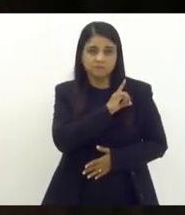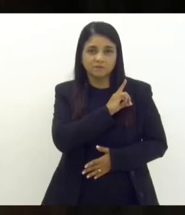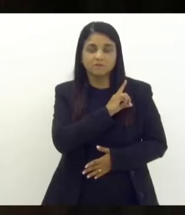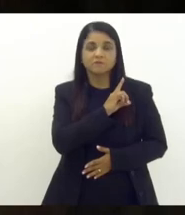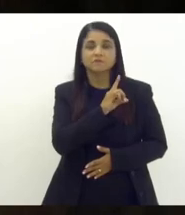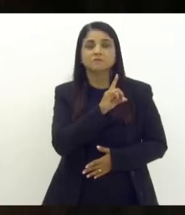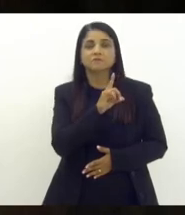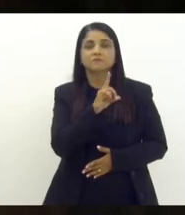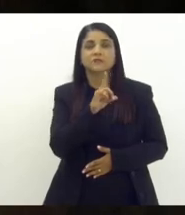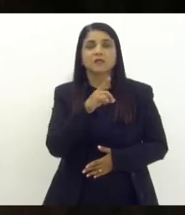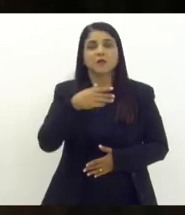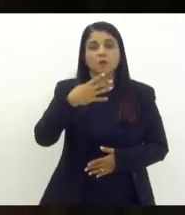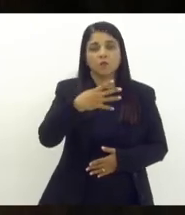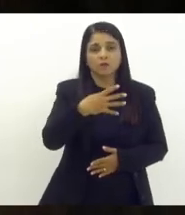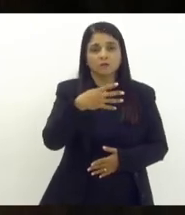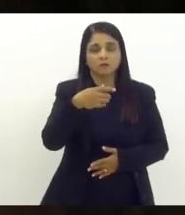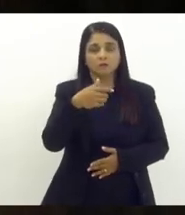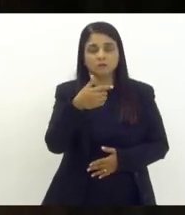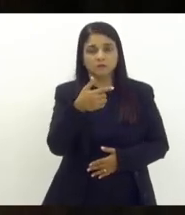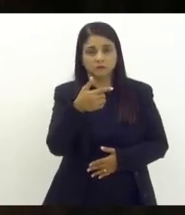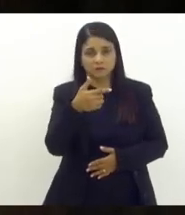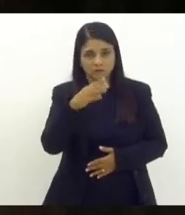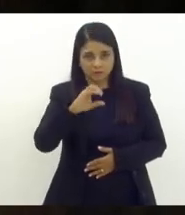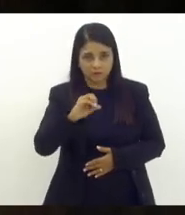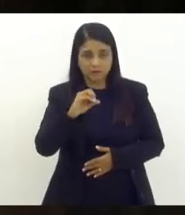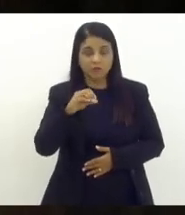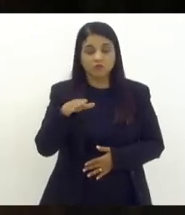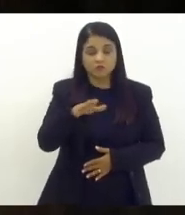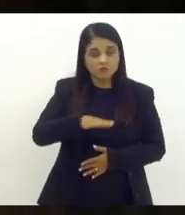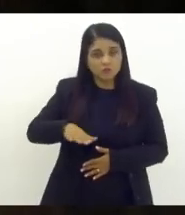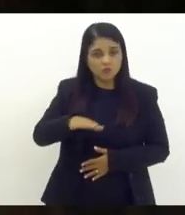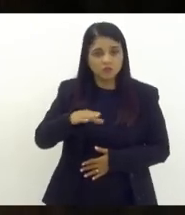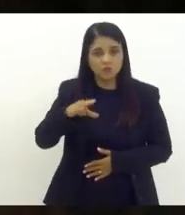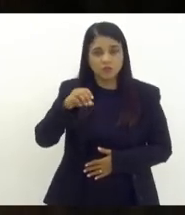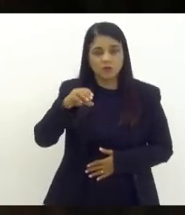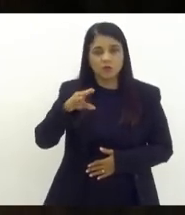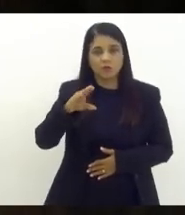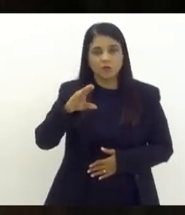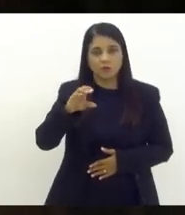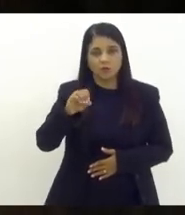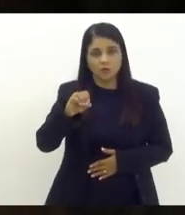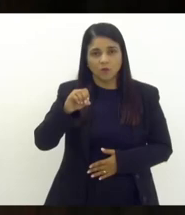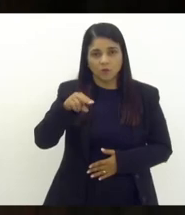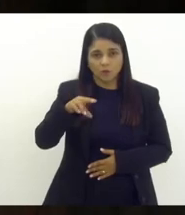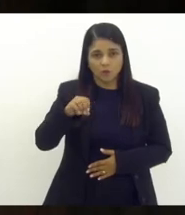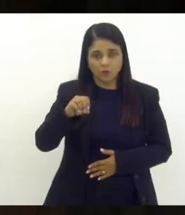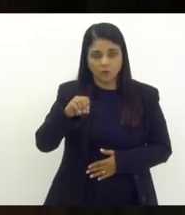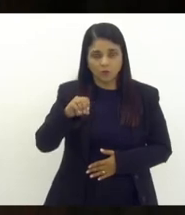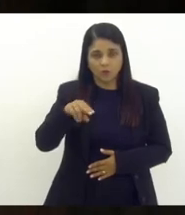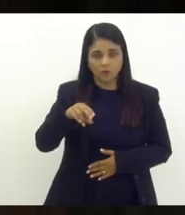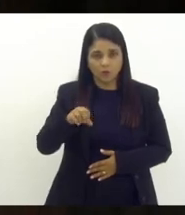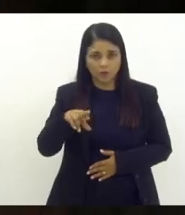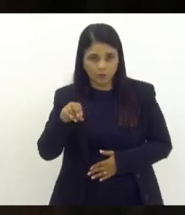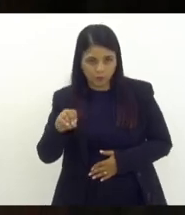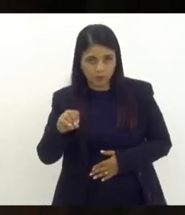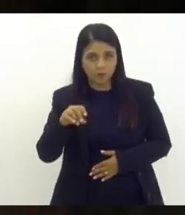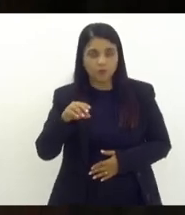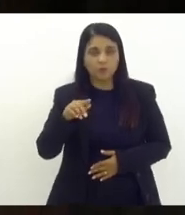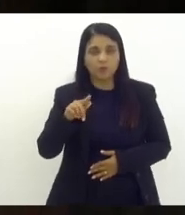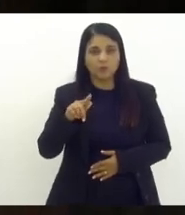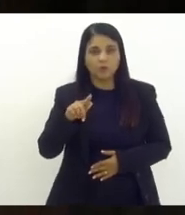eh DP da honora gugel atualmente ela é delegada da titular da qu DP na